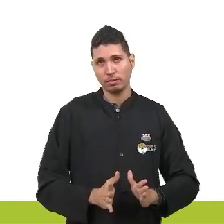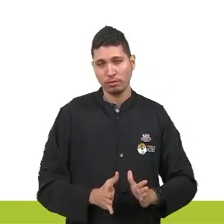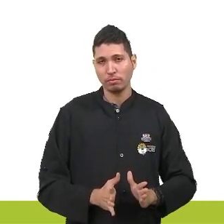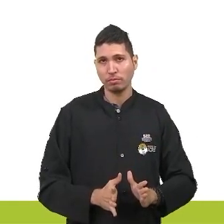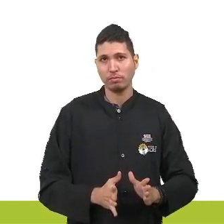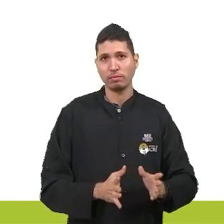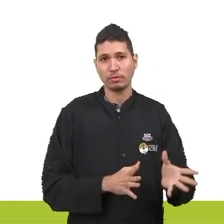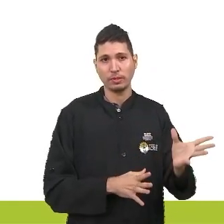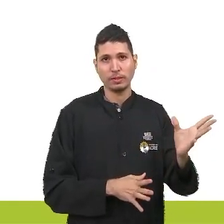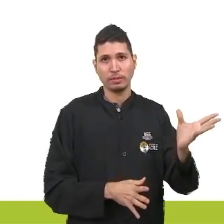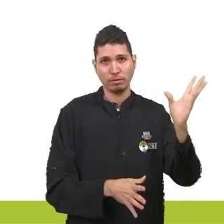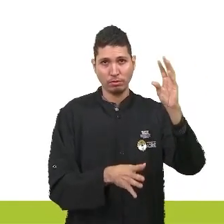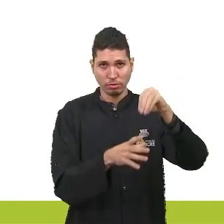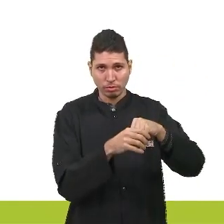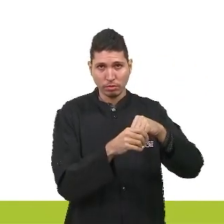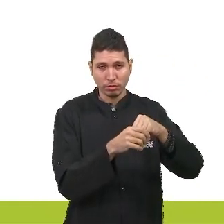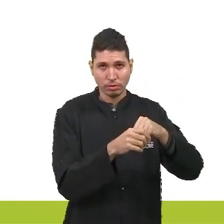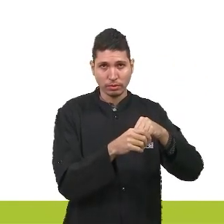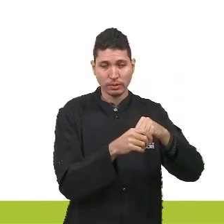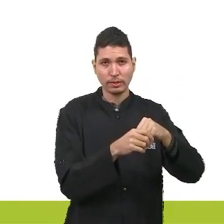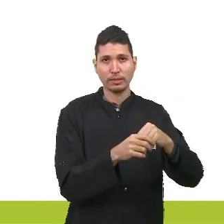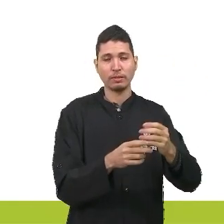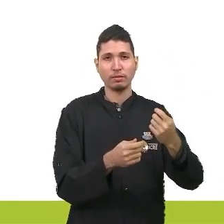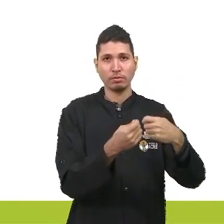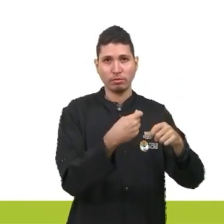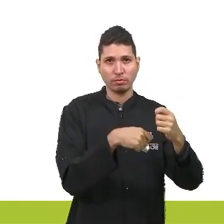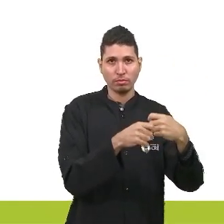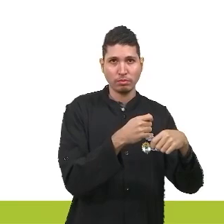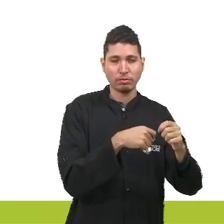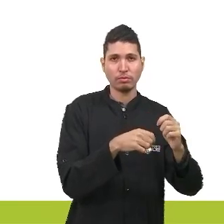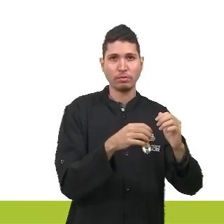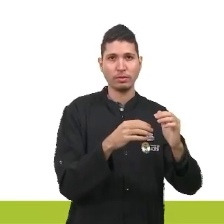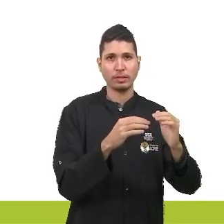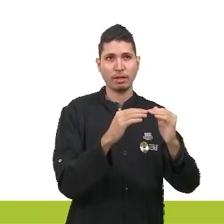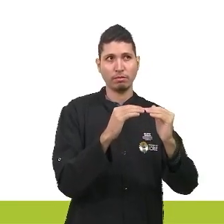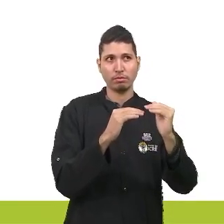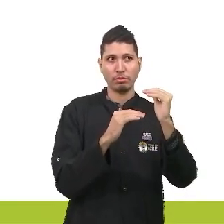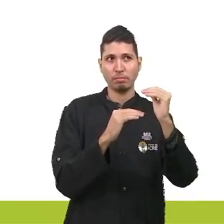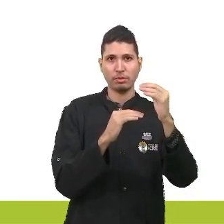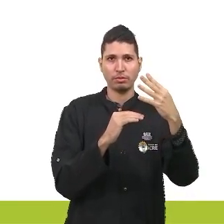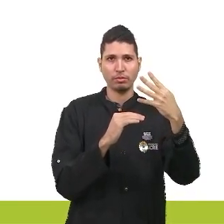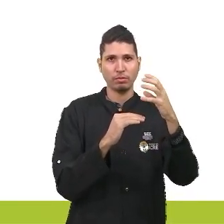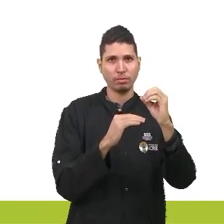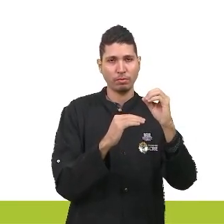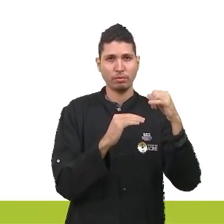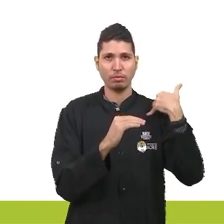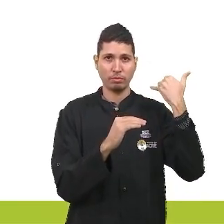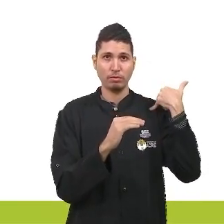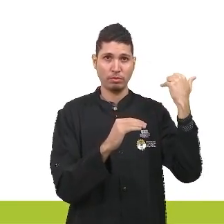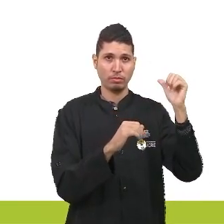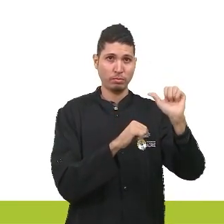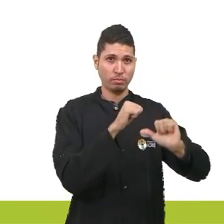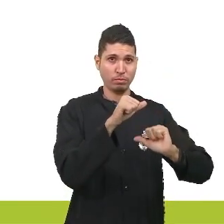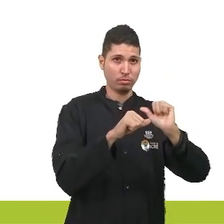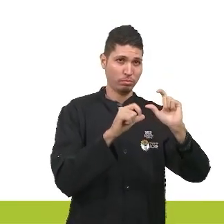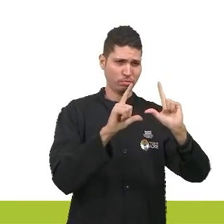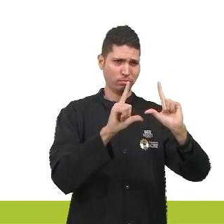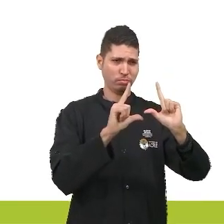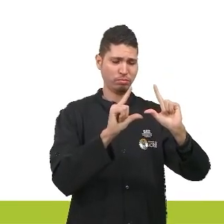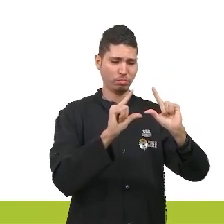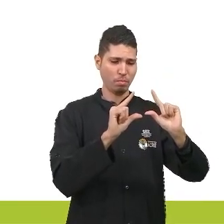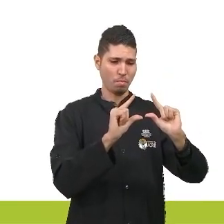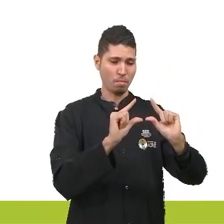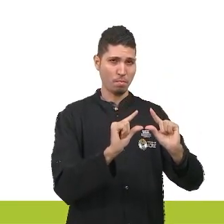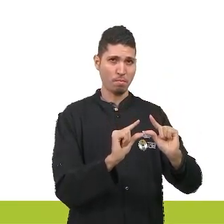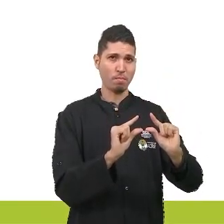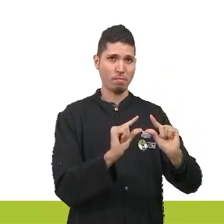economicamente ativa, que está aqui de verde, quando passa ali dos 40 anos, há uma mudança drástica, uma diminuição drástica